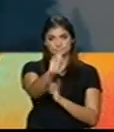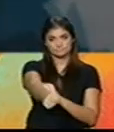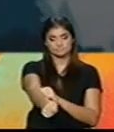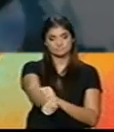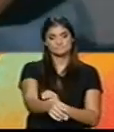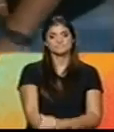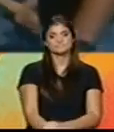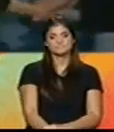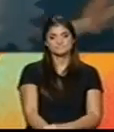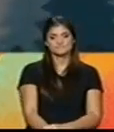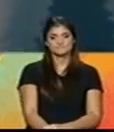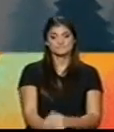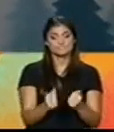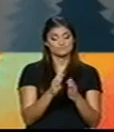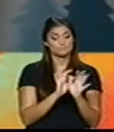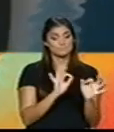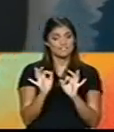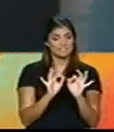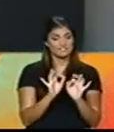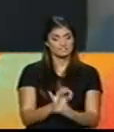Então vamos lá agora. Está tudo pronto?